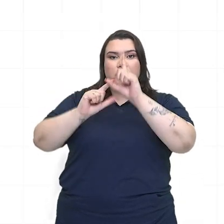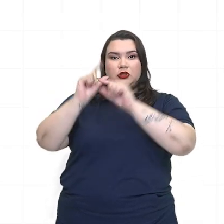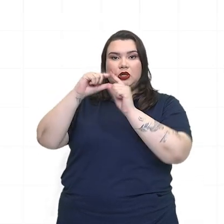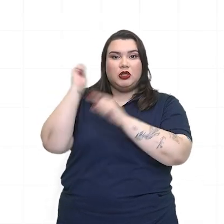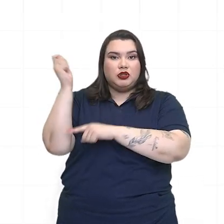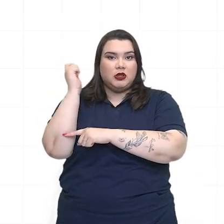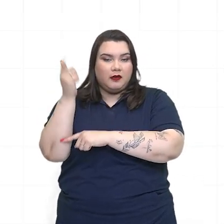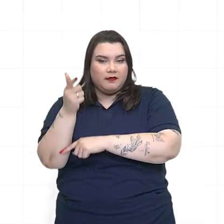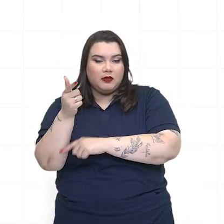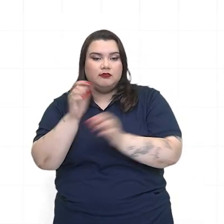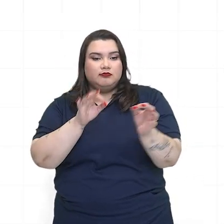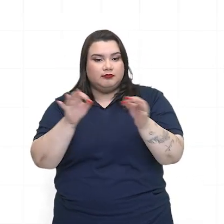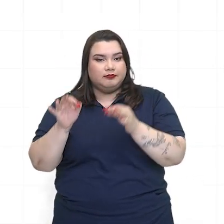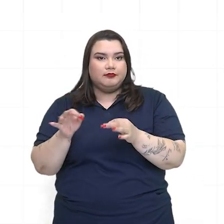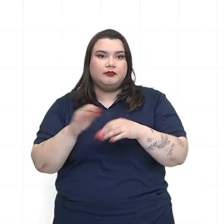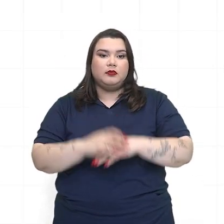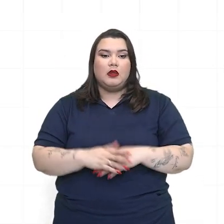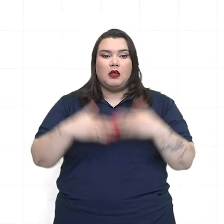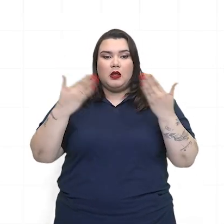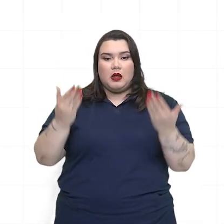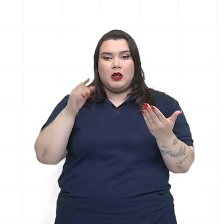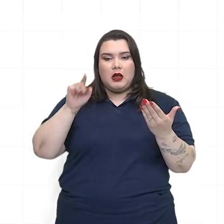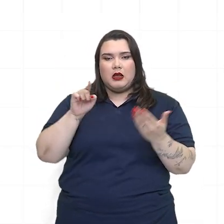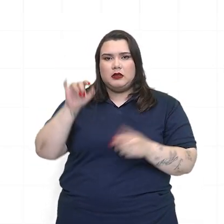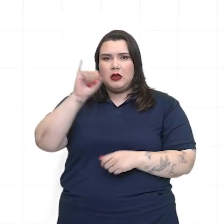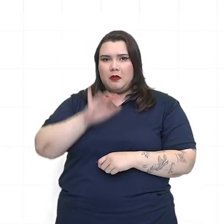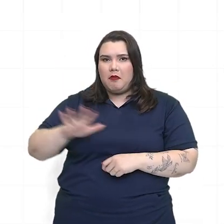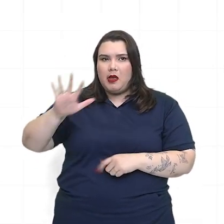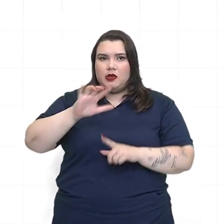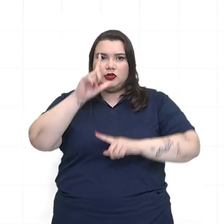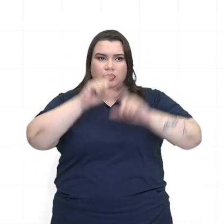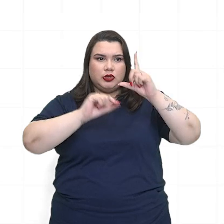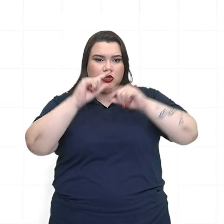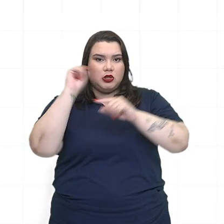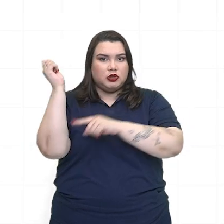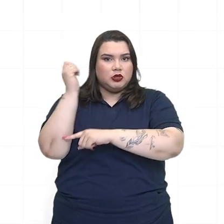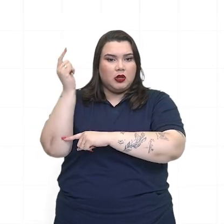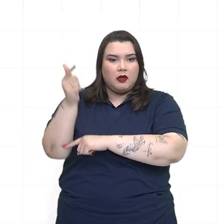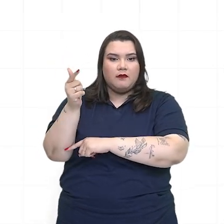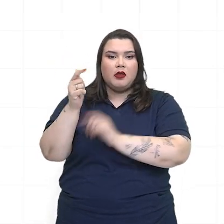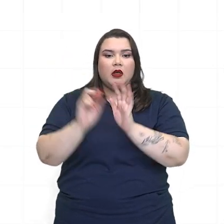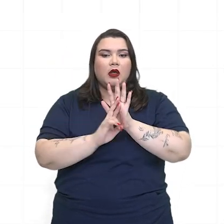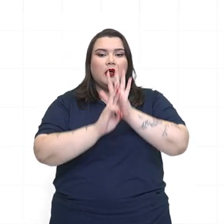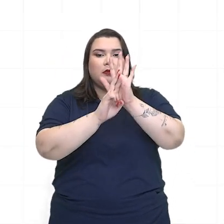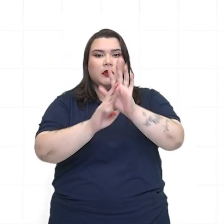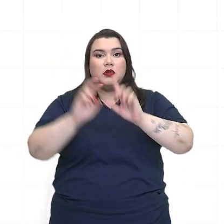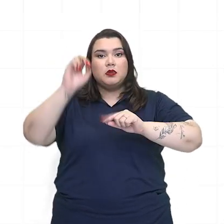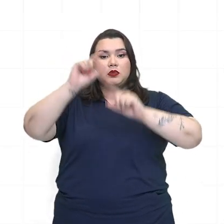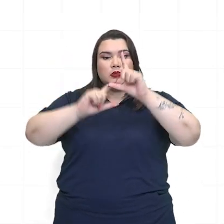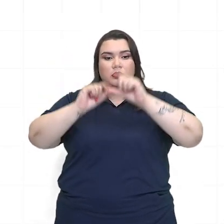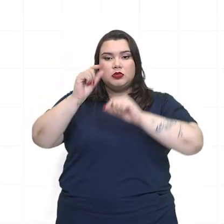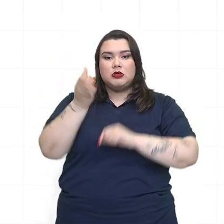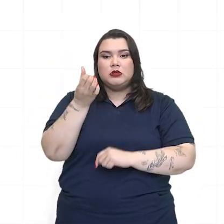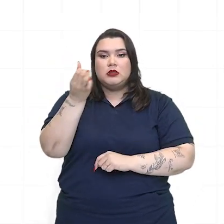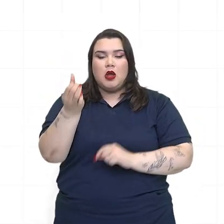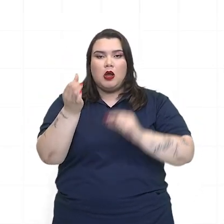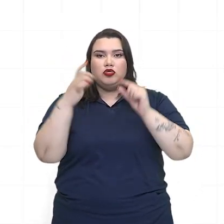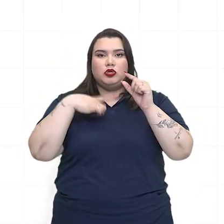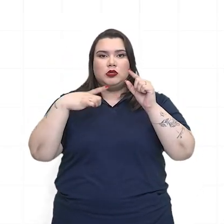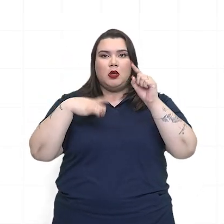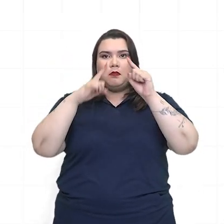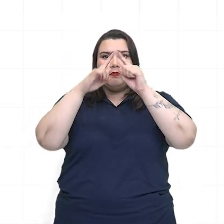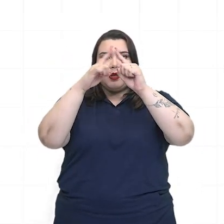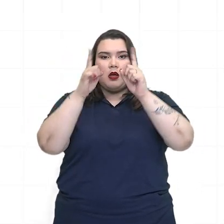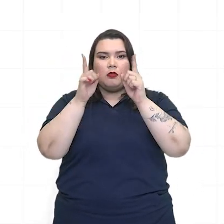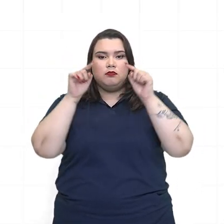hexagrama. A estrela de Davi, ou hexagrama, é representado por uma estrela de 6 pontas